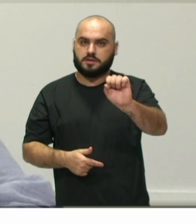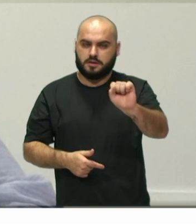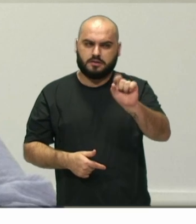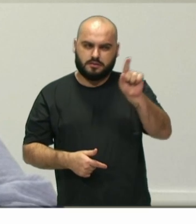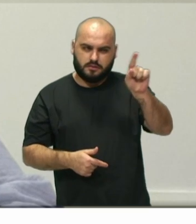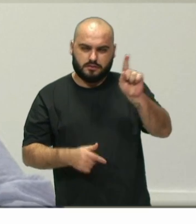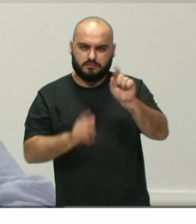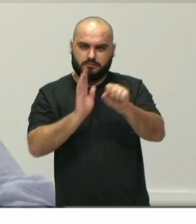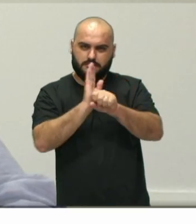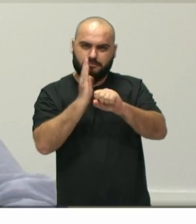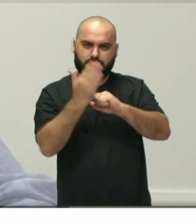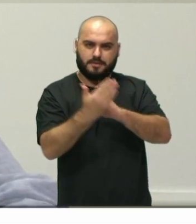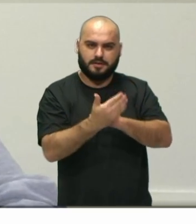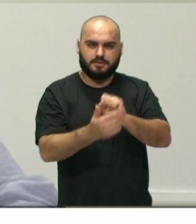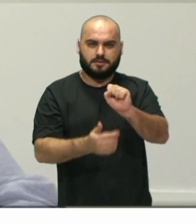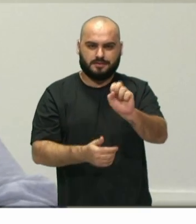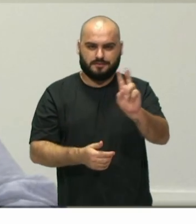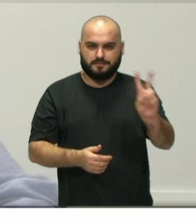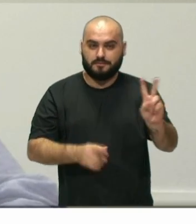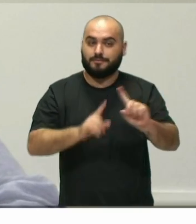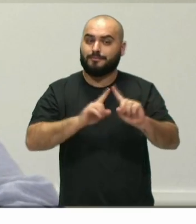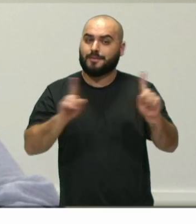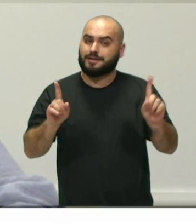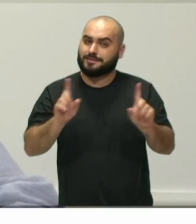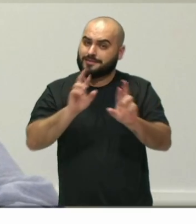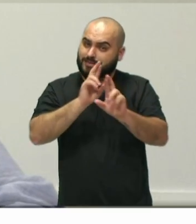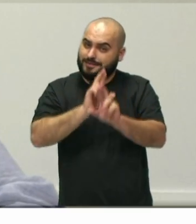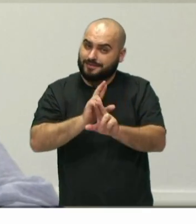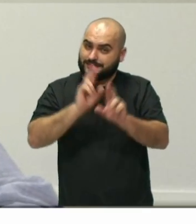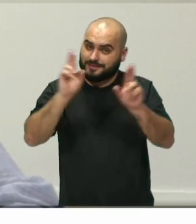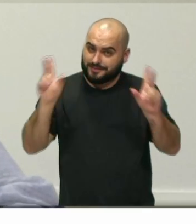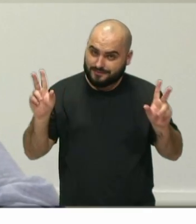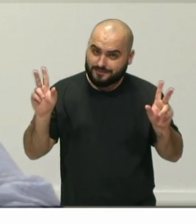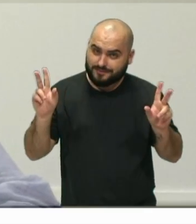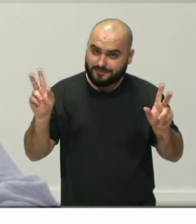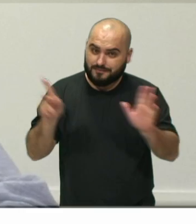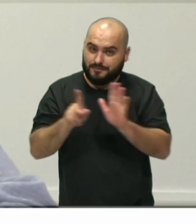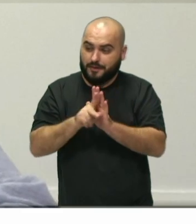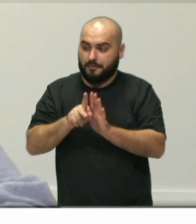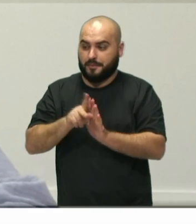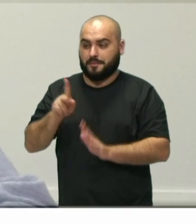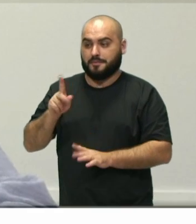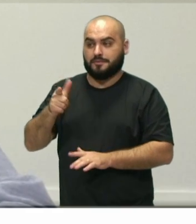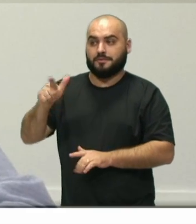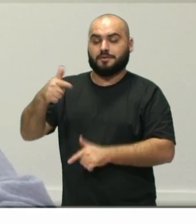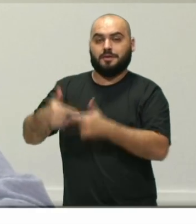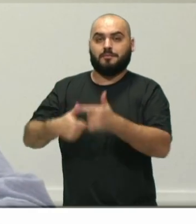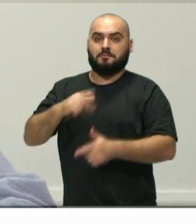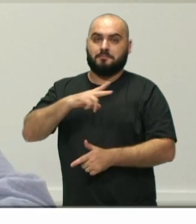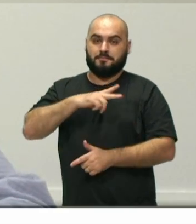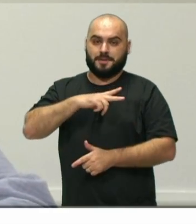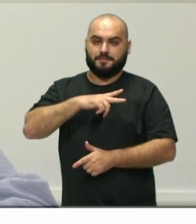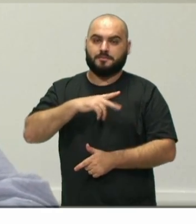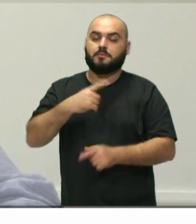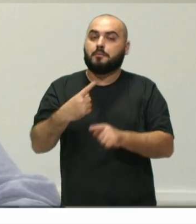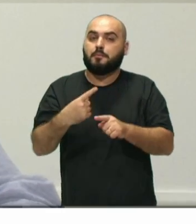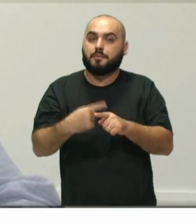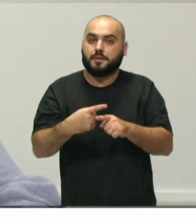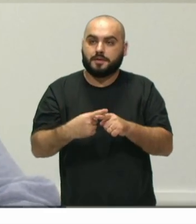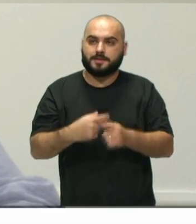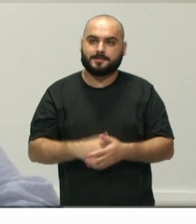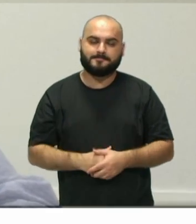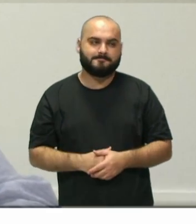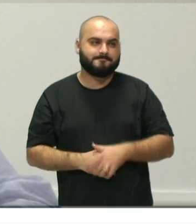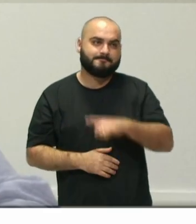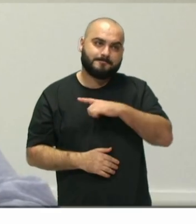sem dúvida é uma questão muito diferente do que a gente vive na questão privada, e justamente porque as coisas têm um outro